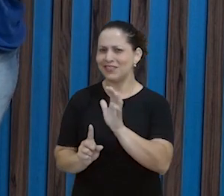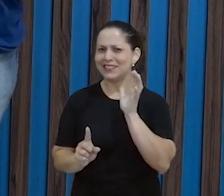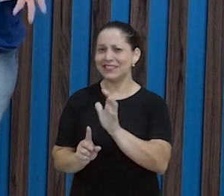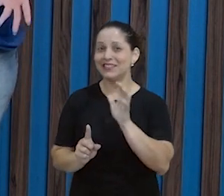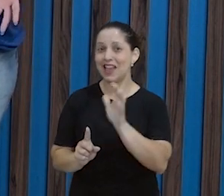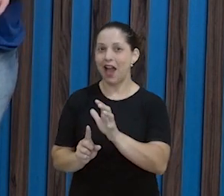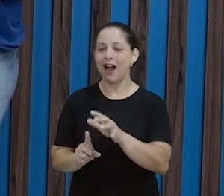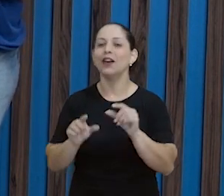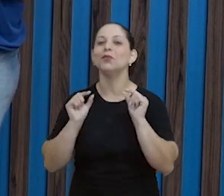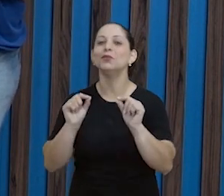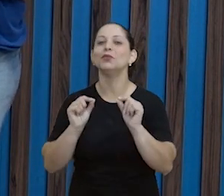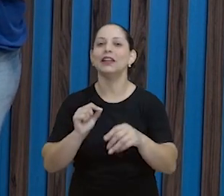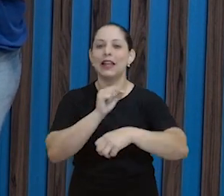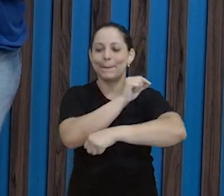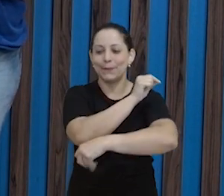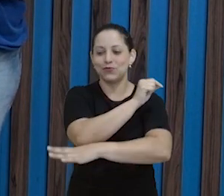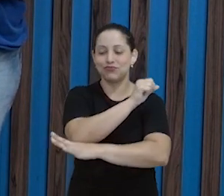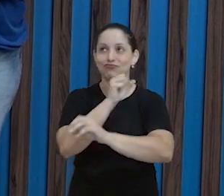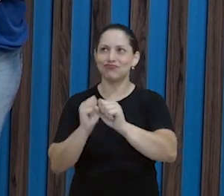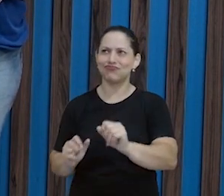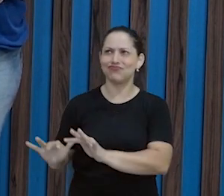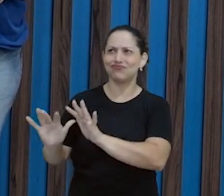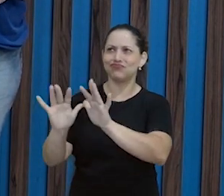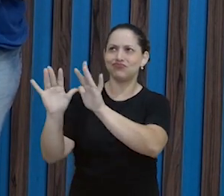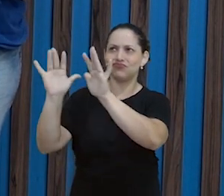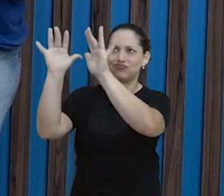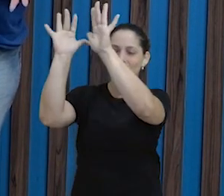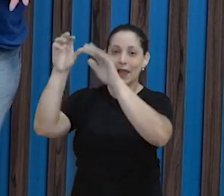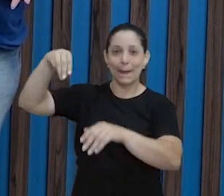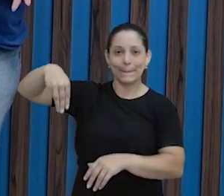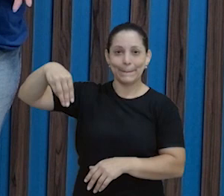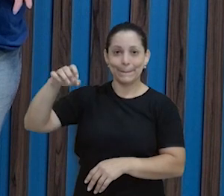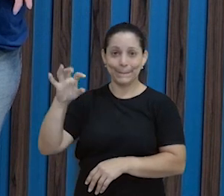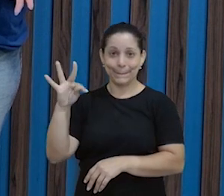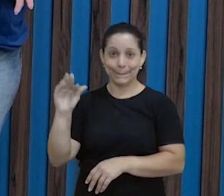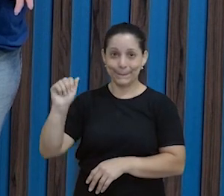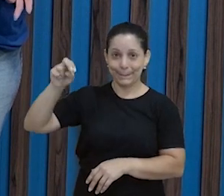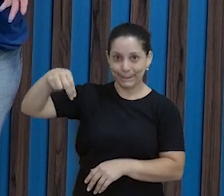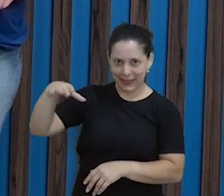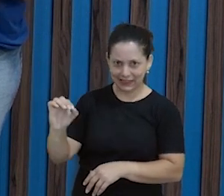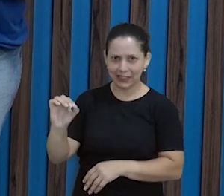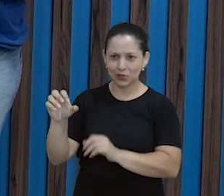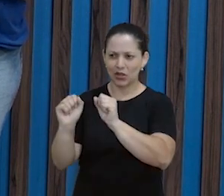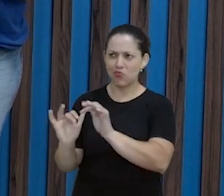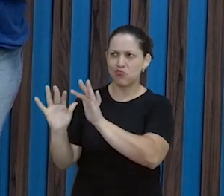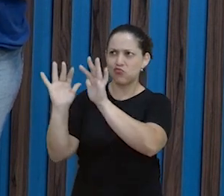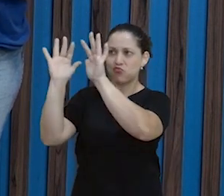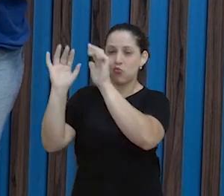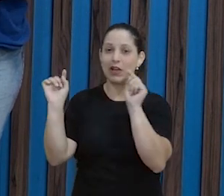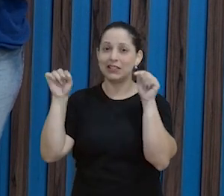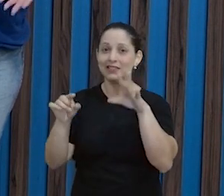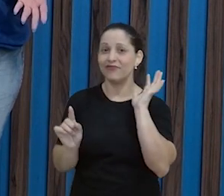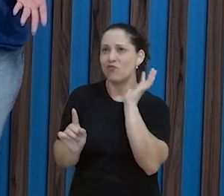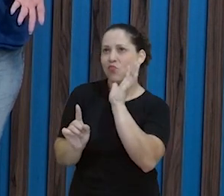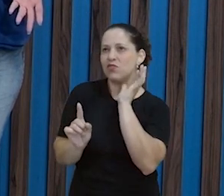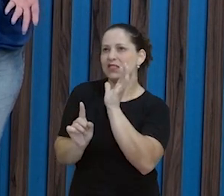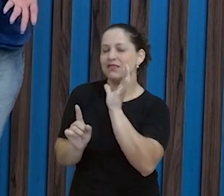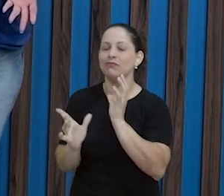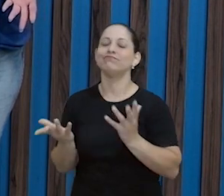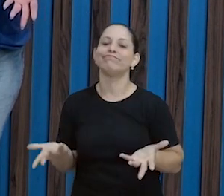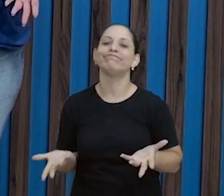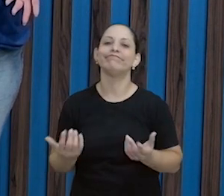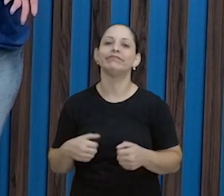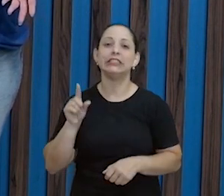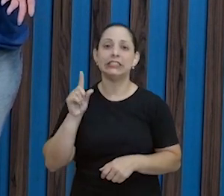liberação do gás metano na nossa atmosfera. E a gente já viu o quanto que o efeito estufa é super importante para manter